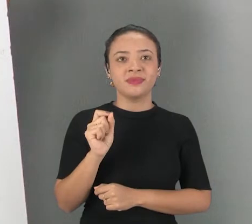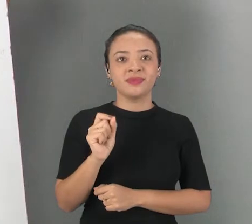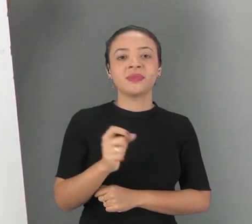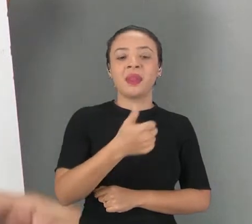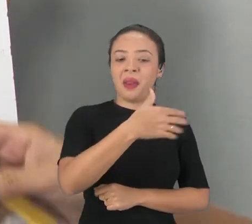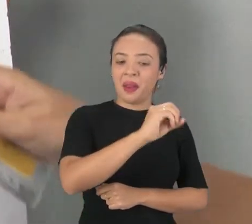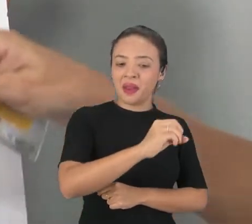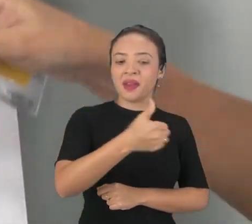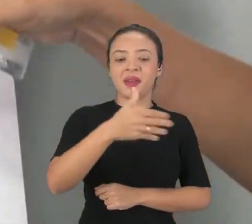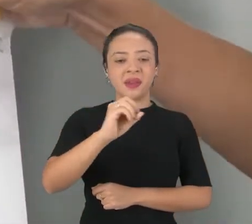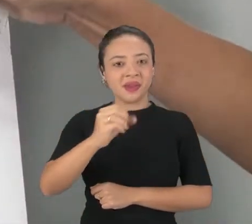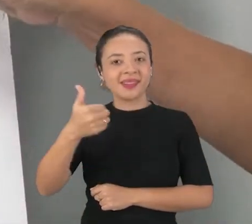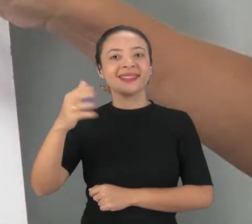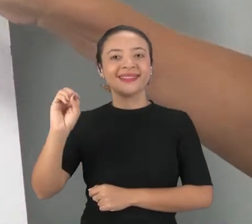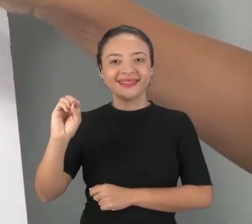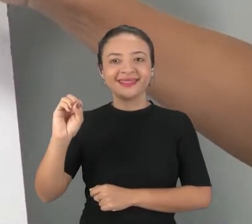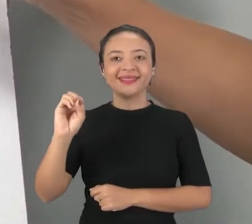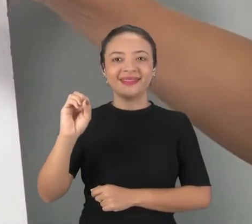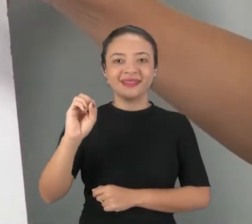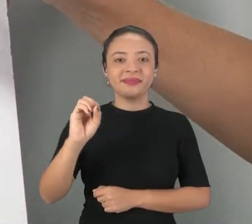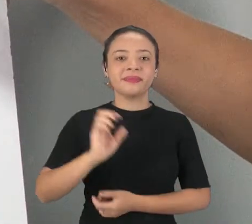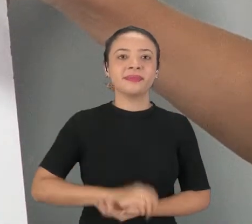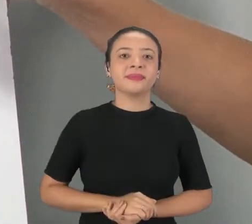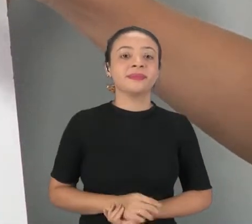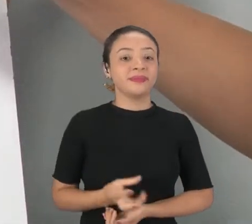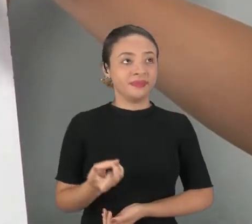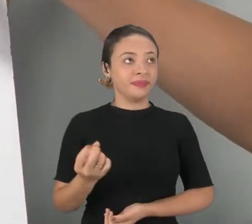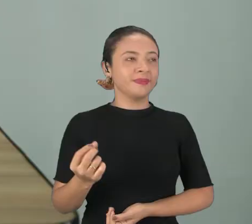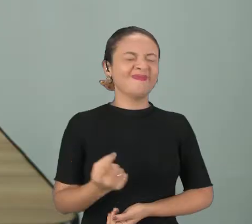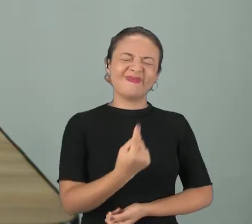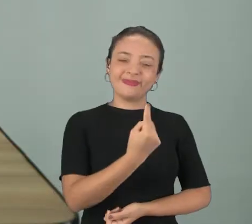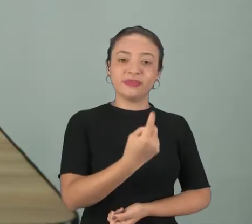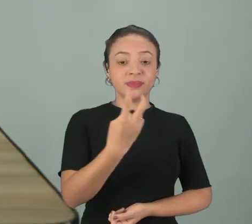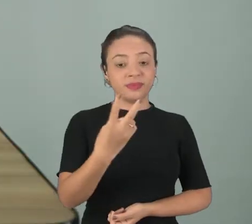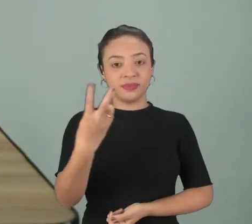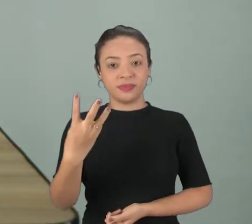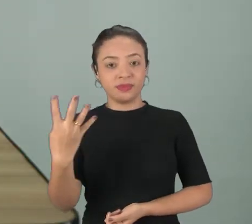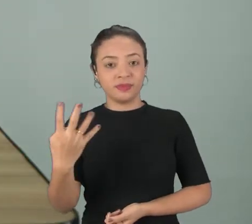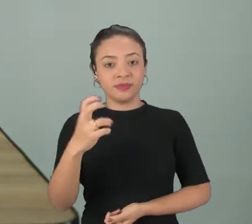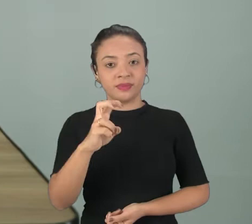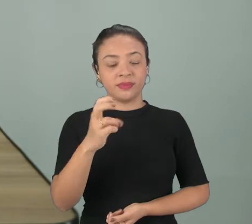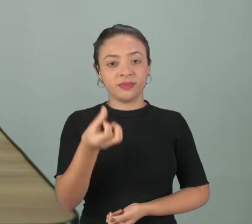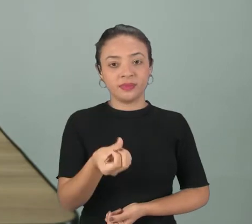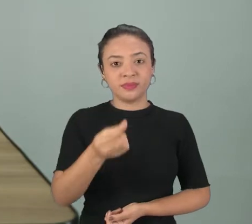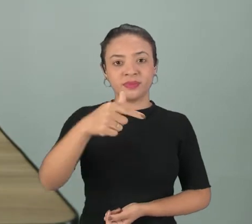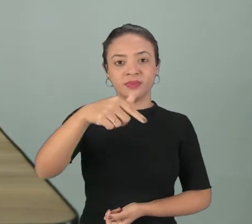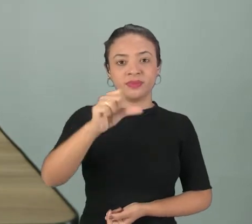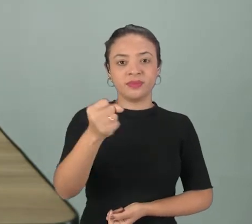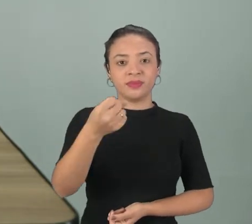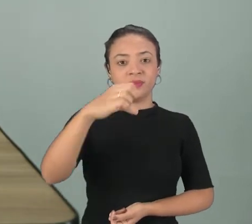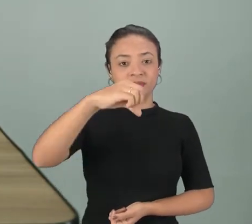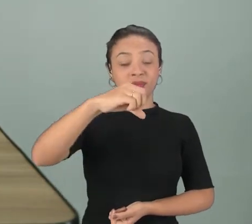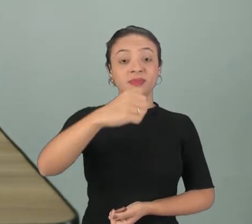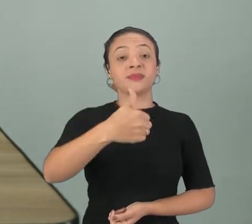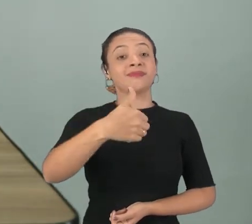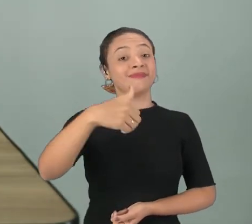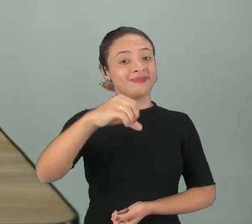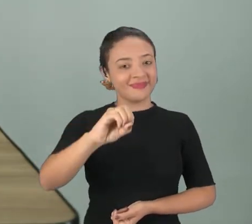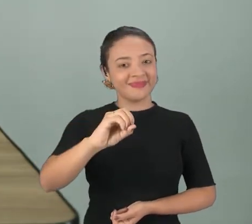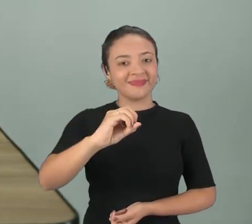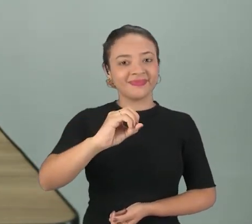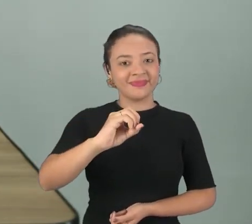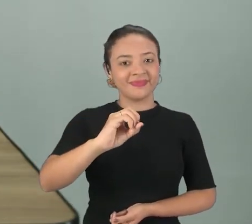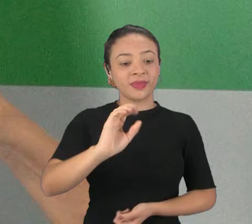de 10 em 10 vamos lá vamos contar 1 2 3 4 5 6 7 8 9